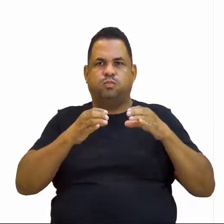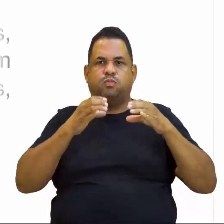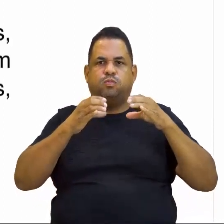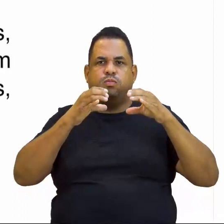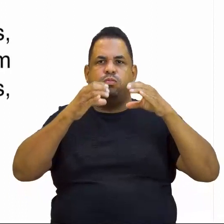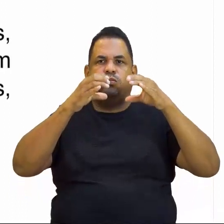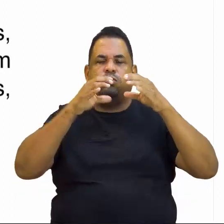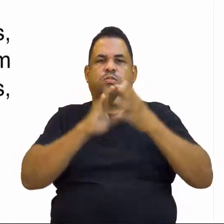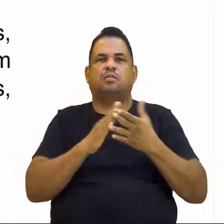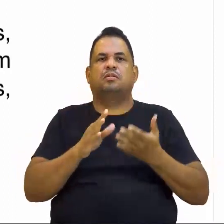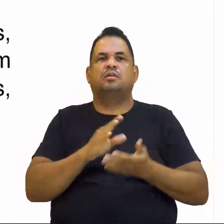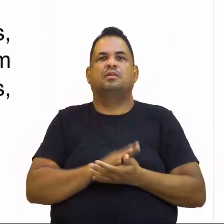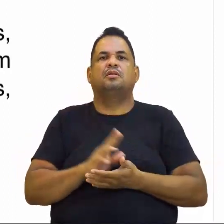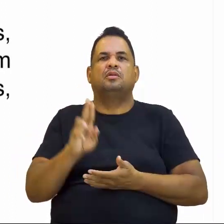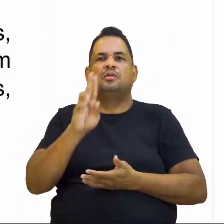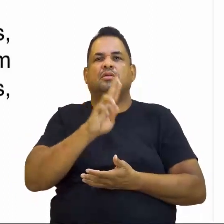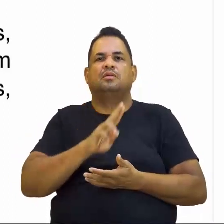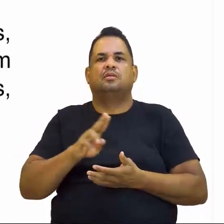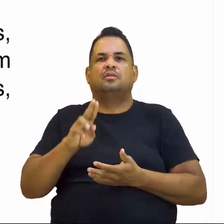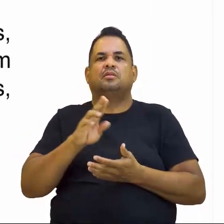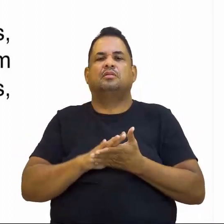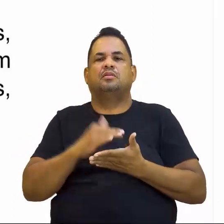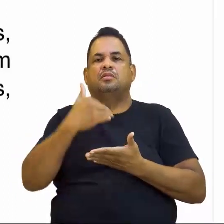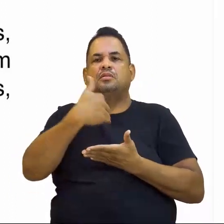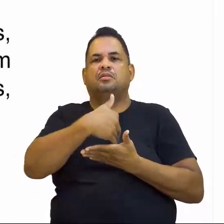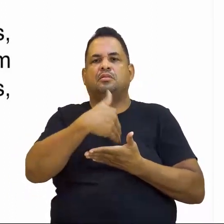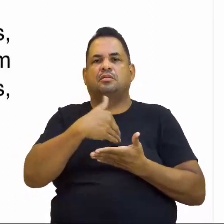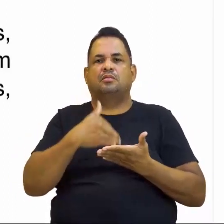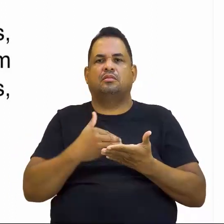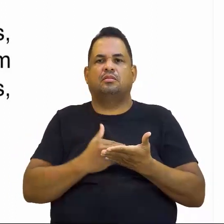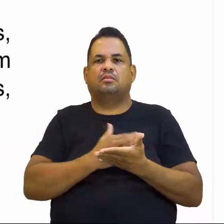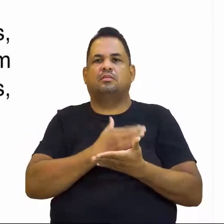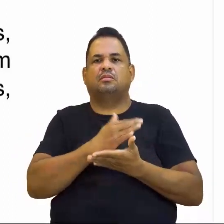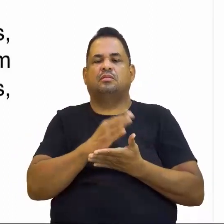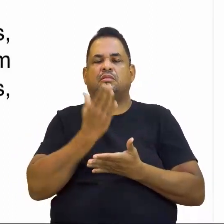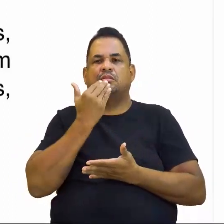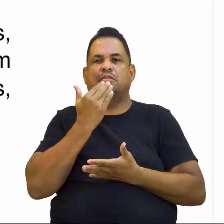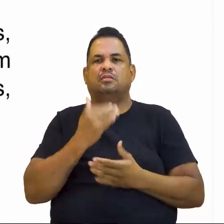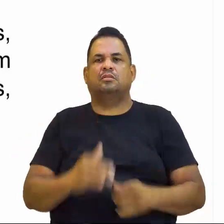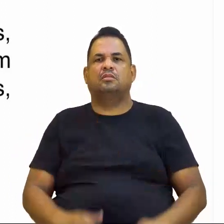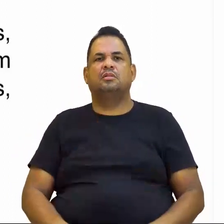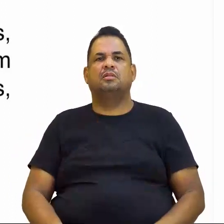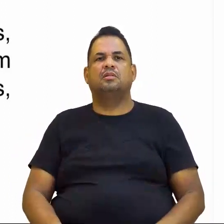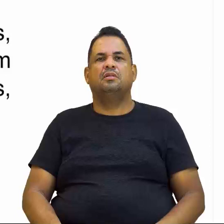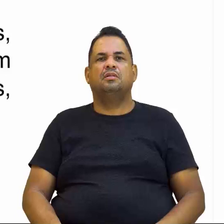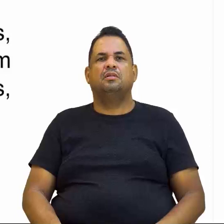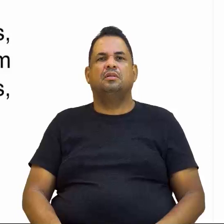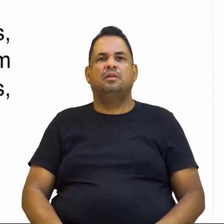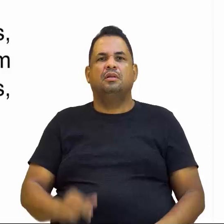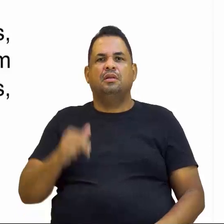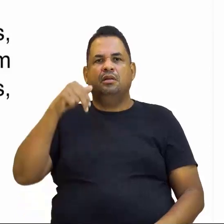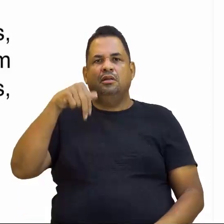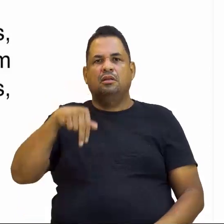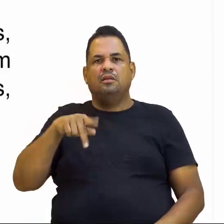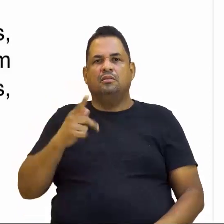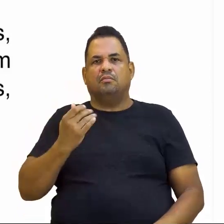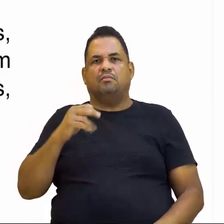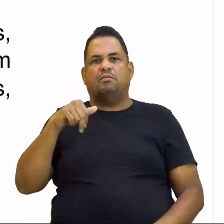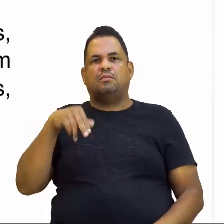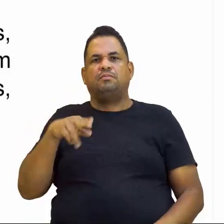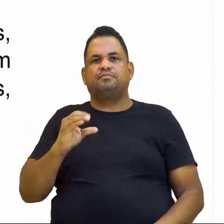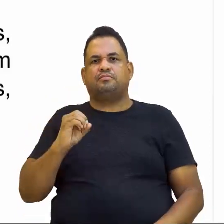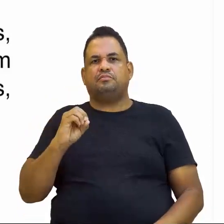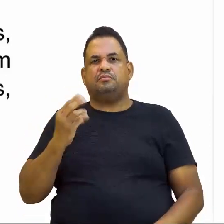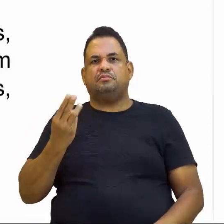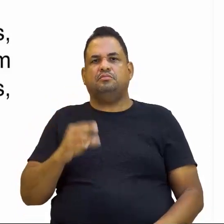que é muito utilizado na indústria alimentícia. Nitrato de amônio, lembrando,